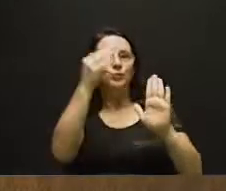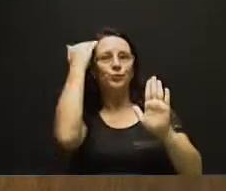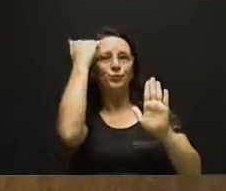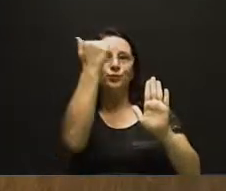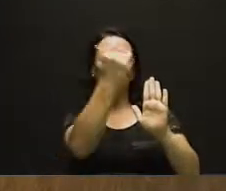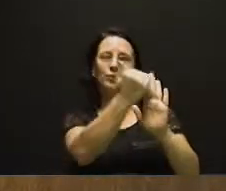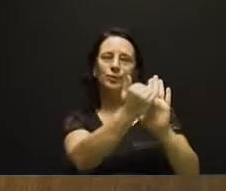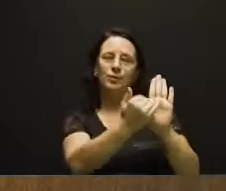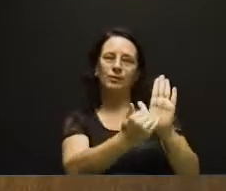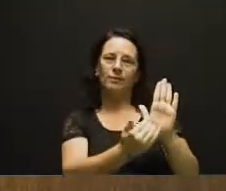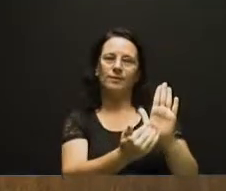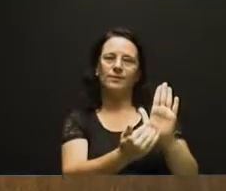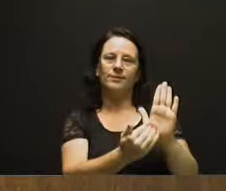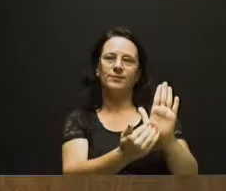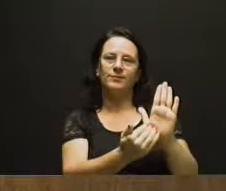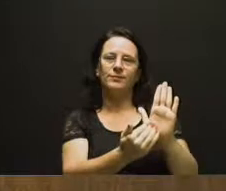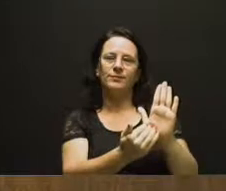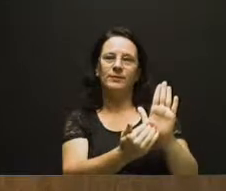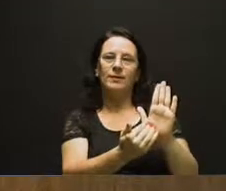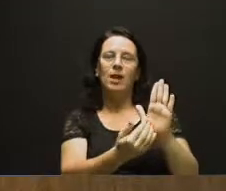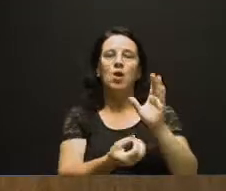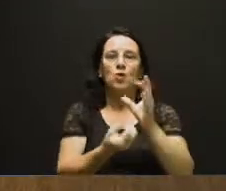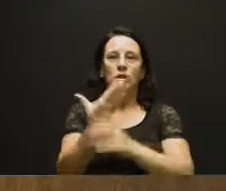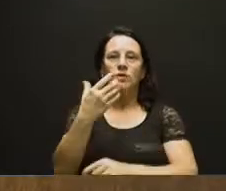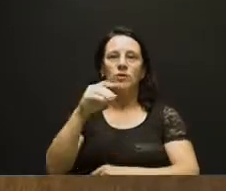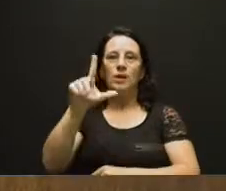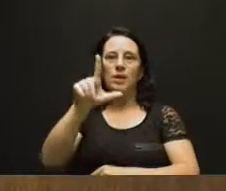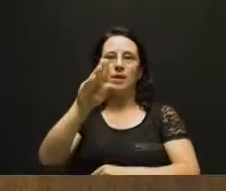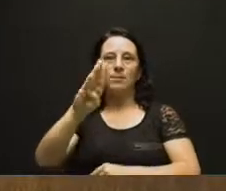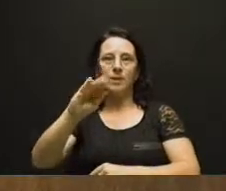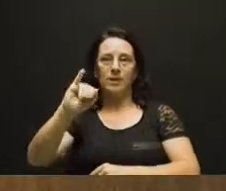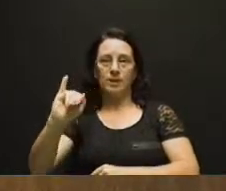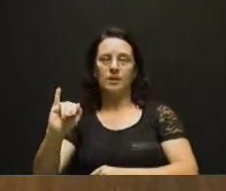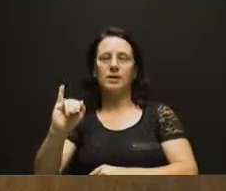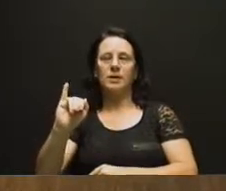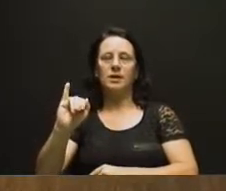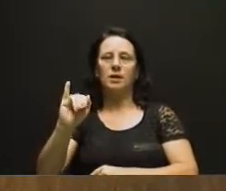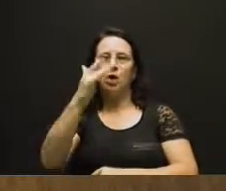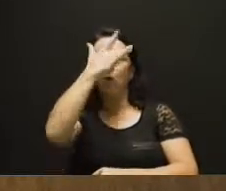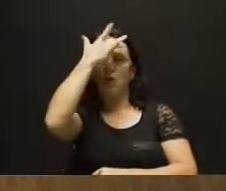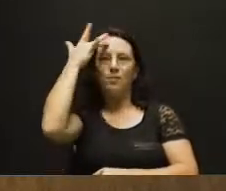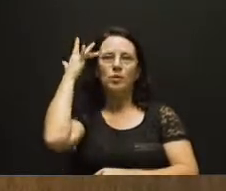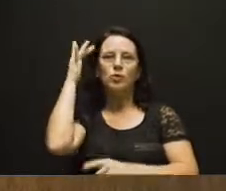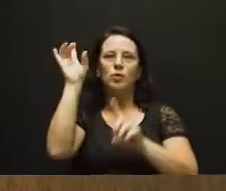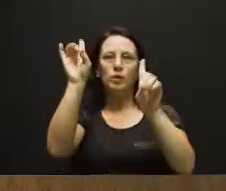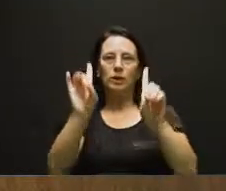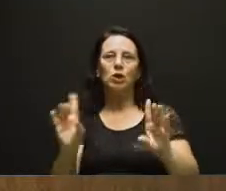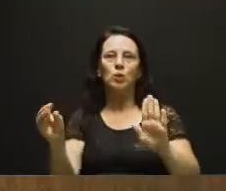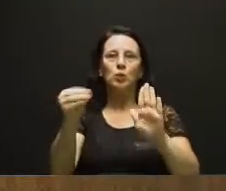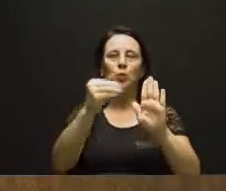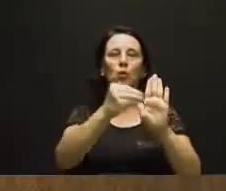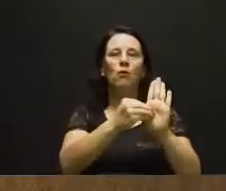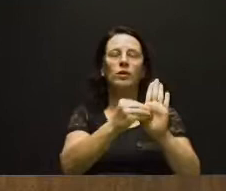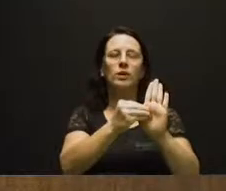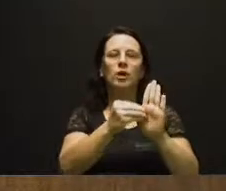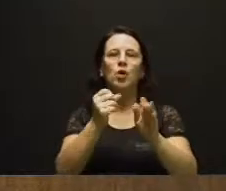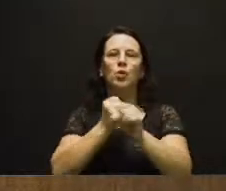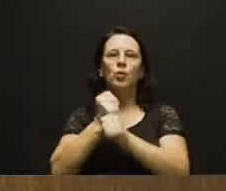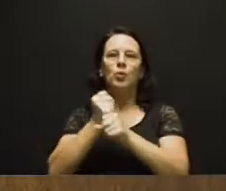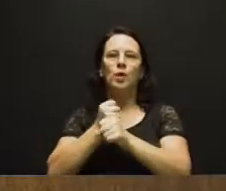com a criação da fbi lei brasileira de inclusão da pessoa com deficiência sancionada em